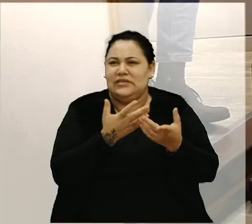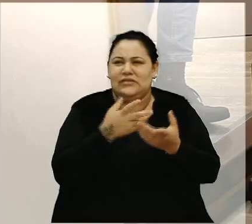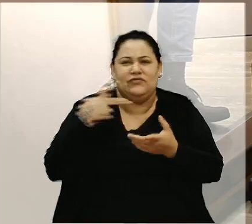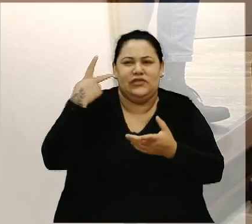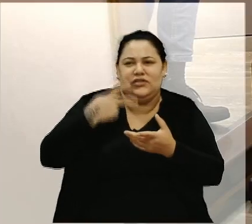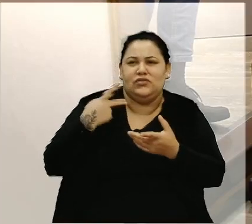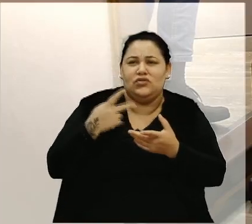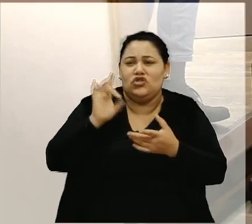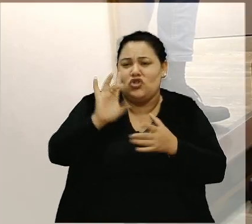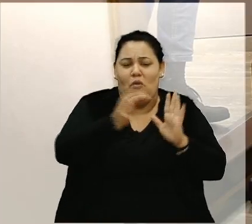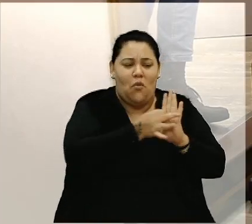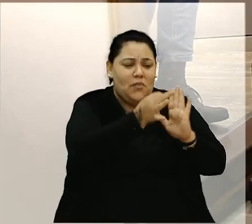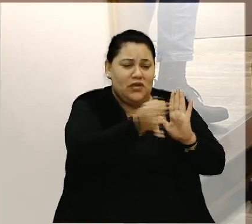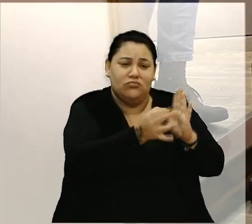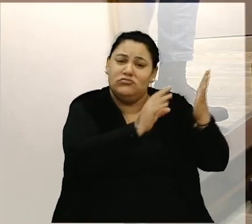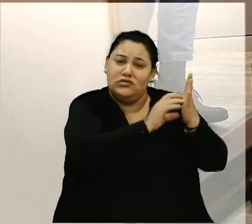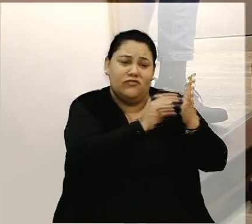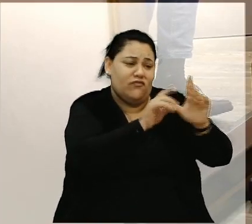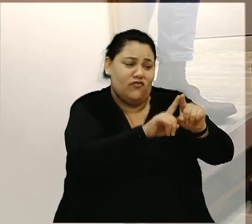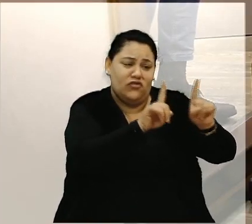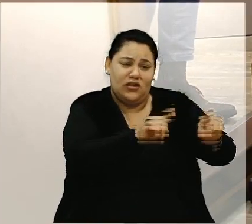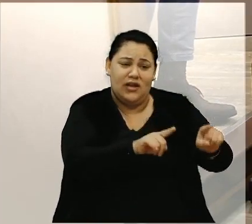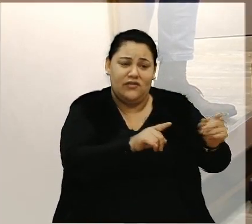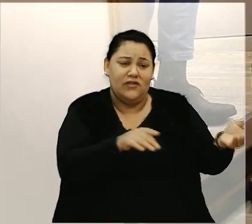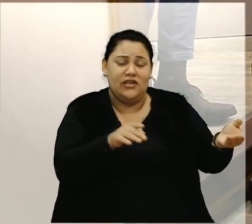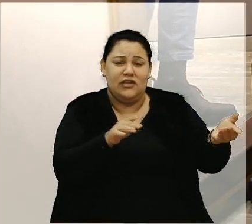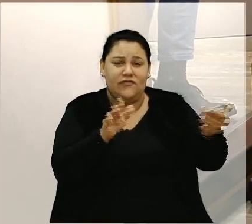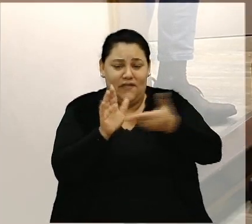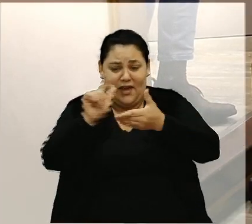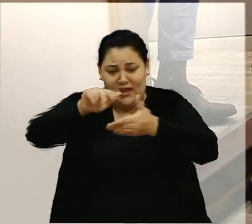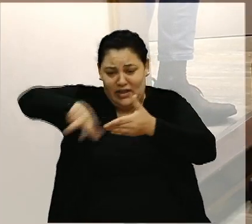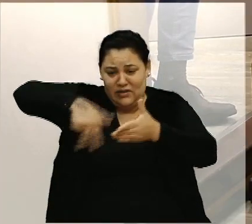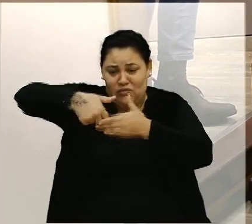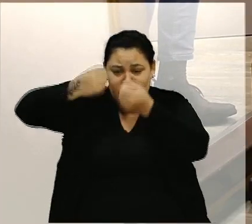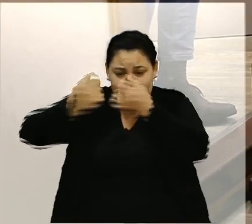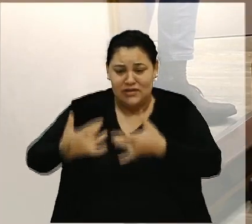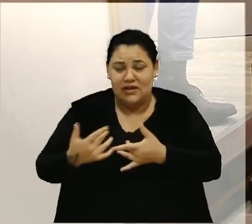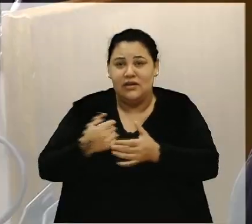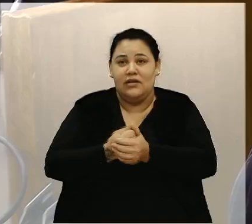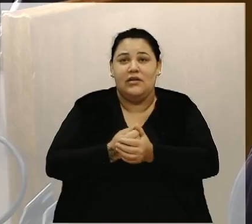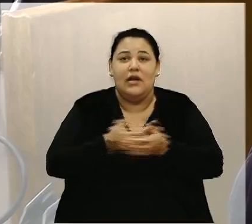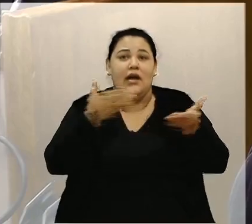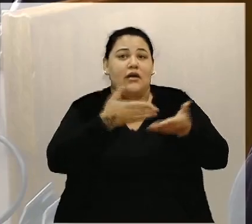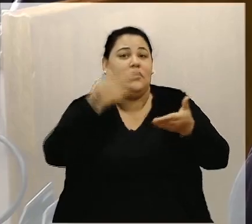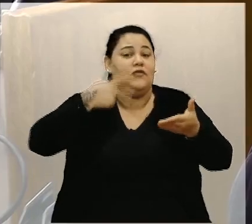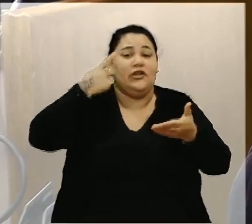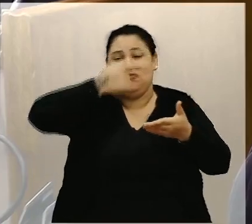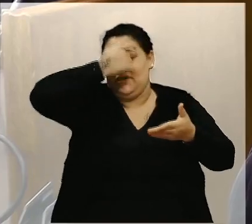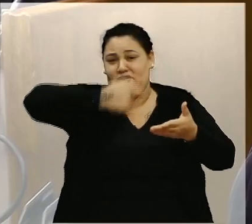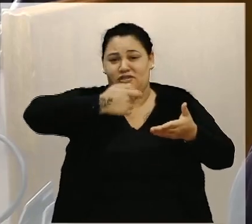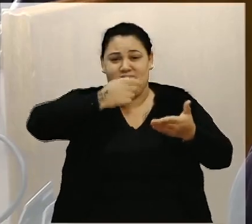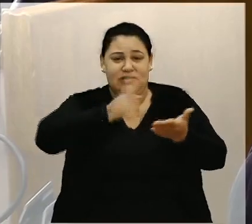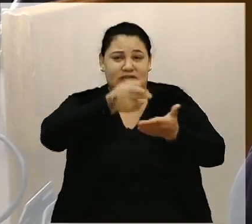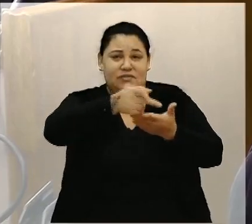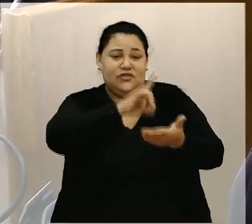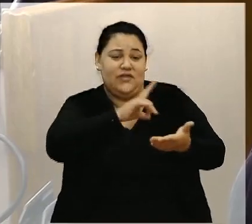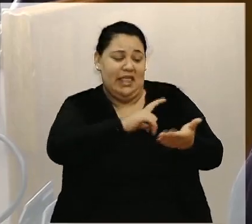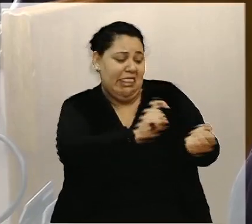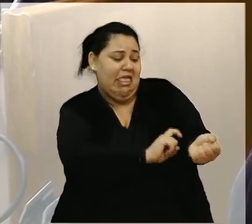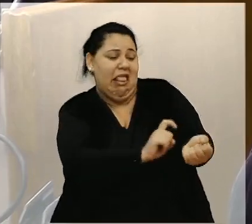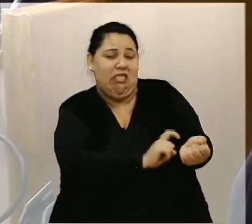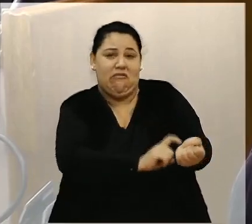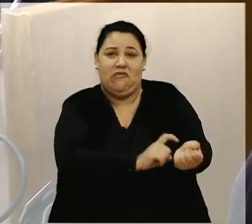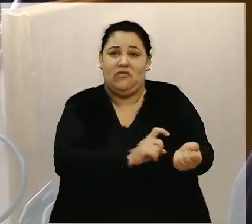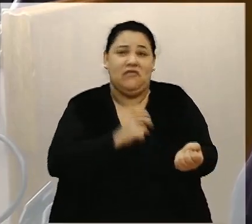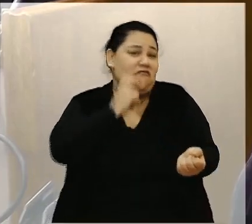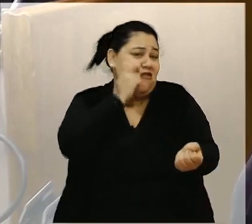de um servidor que veio justificar. Agora o vereador acha que toda vez que tiver um contraponto tem que ficar nervoso, tem que ficar vermelho e